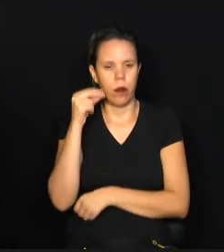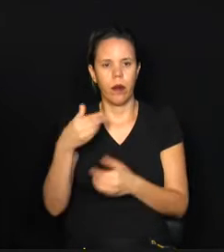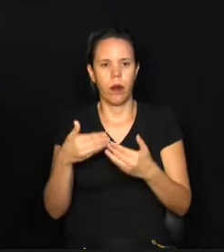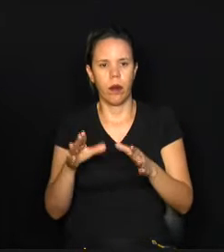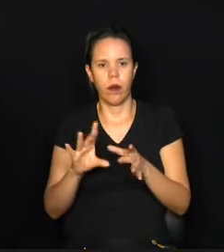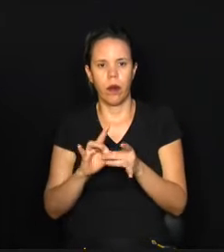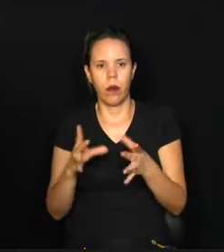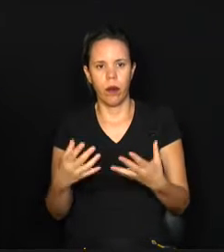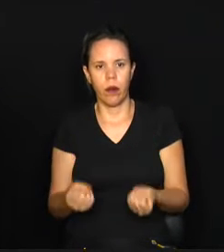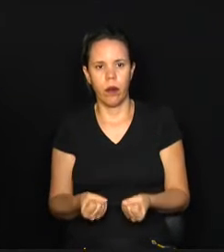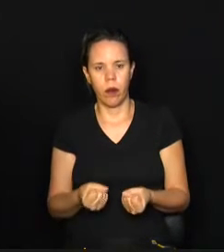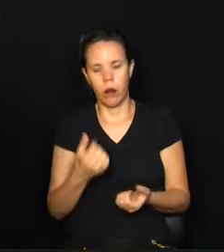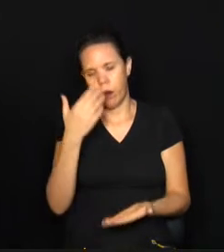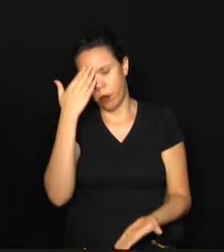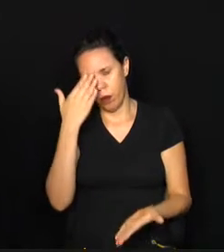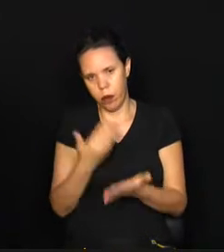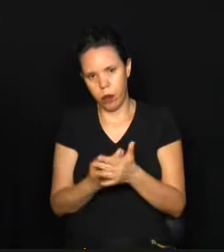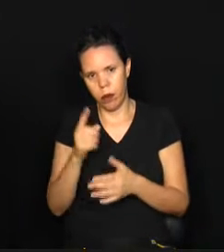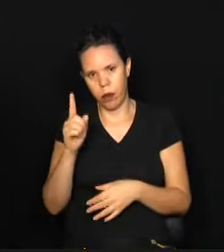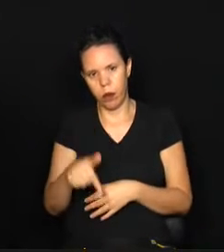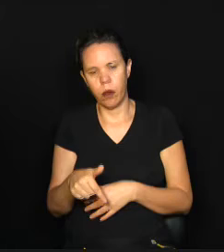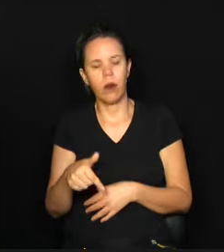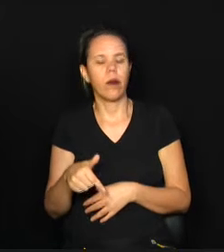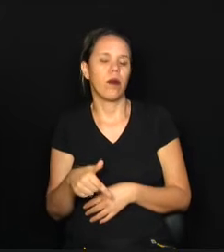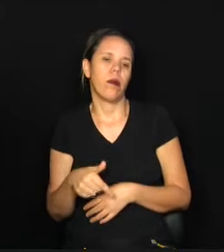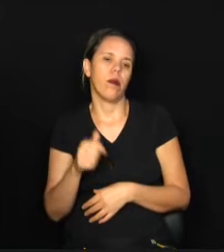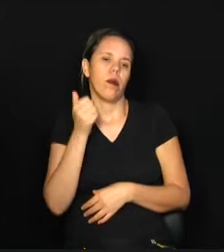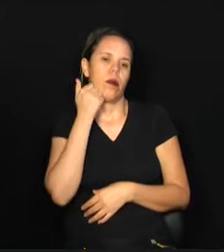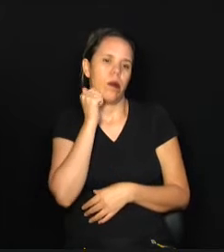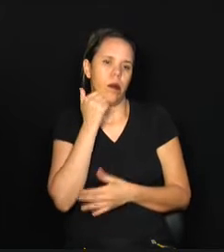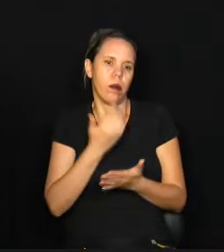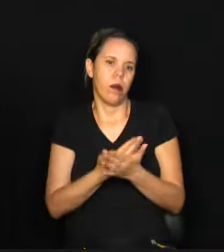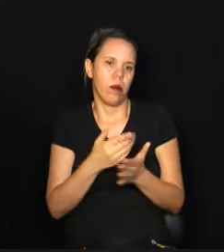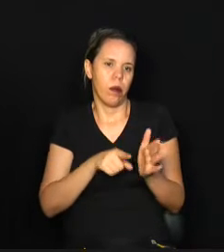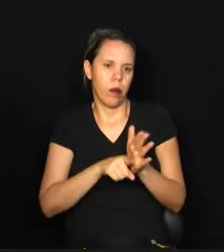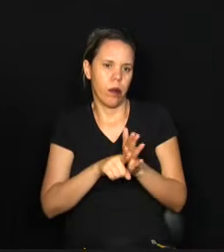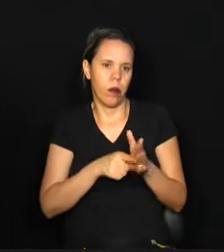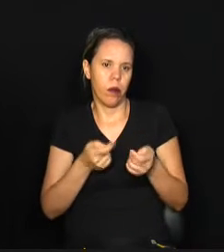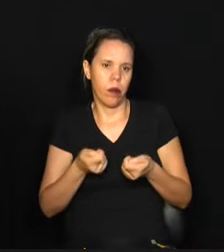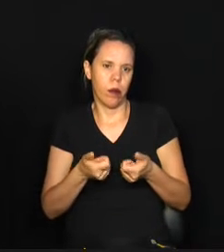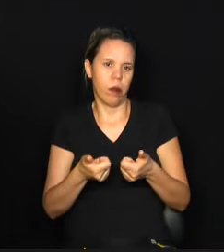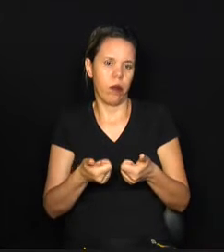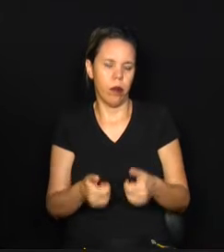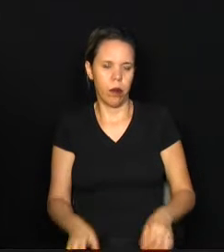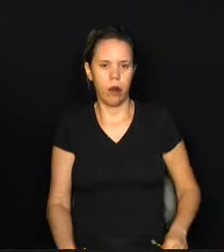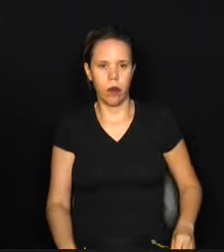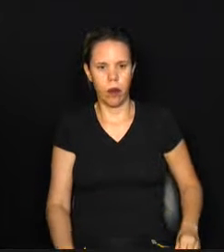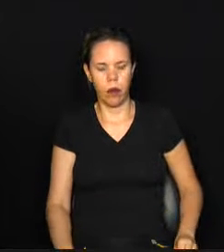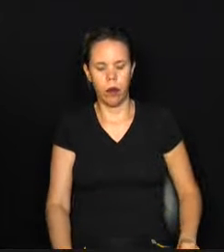autorizasse e acreditasse nessa ciência que vai trazer muitos